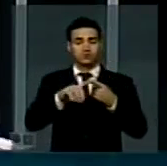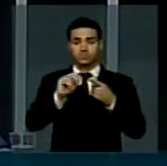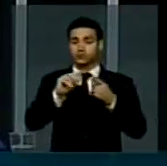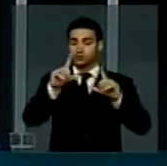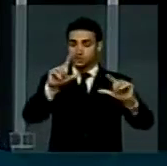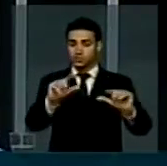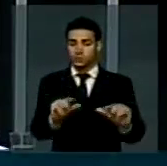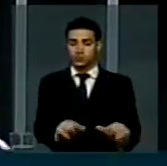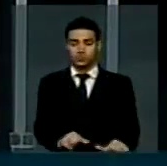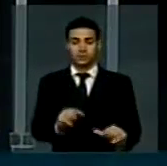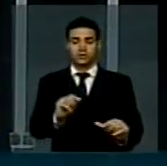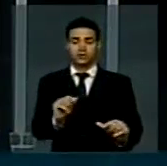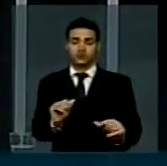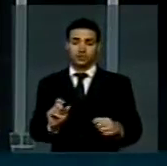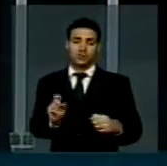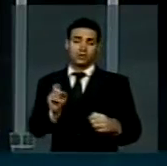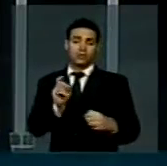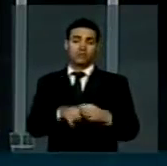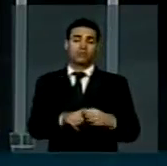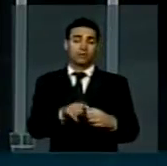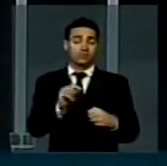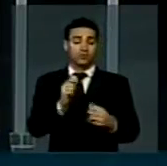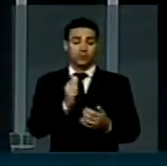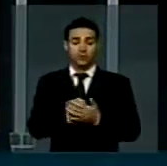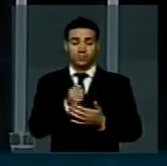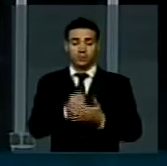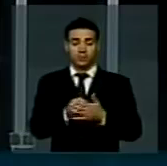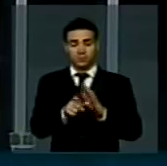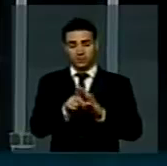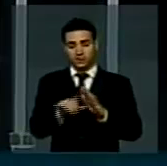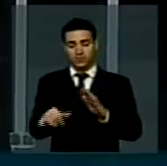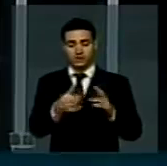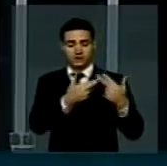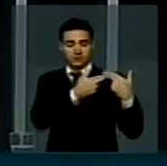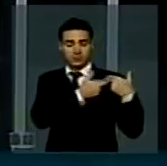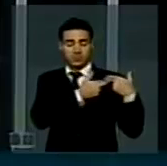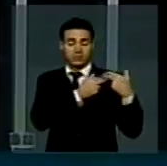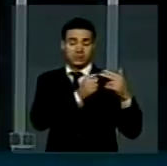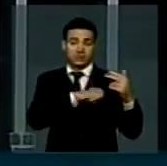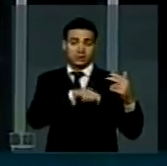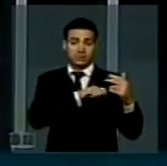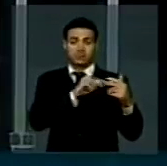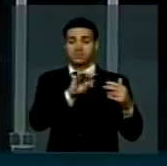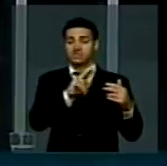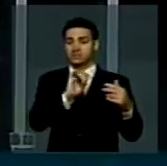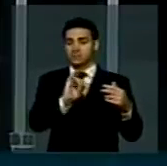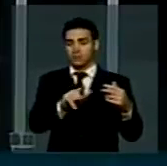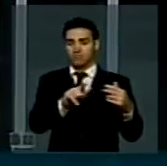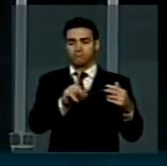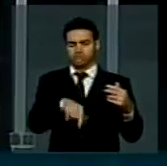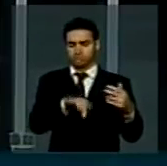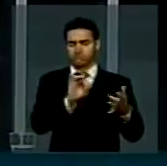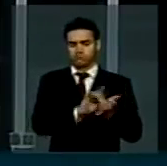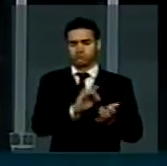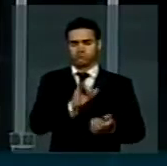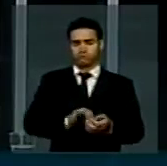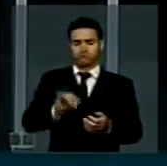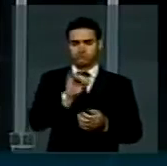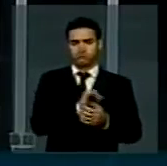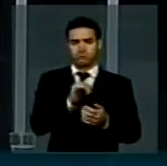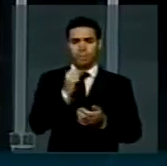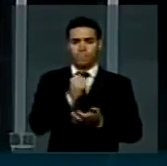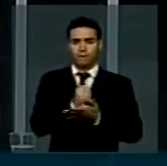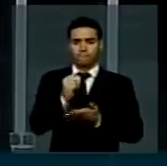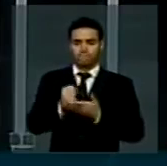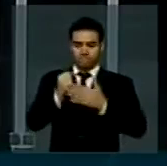a contrapartida obrigatória pela lei de responsabilidade fiscal, e que é importante na consagração dos